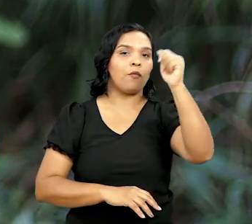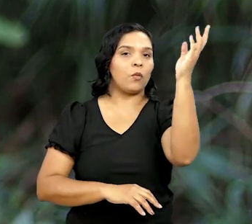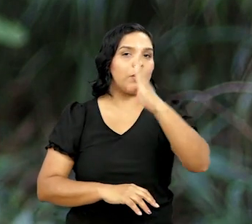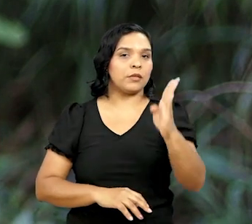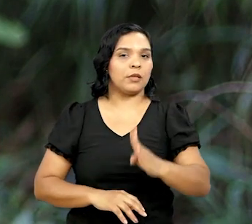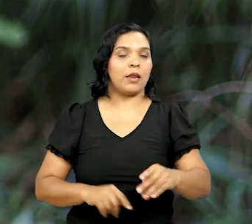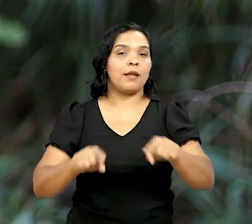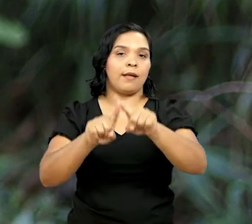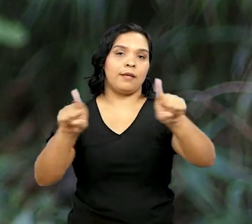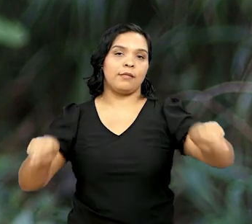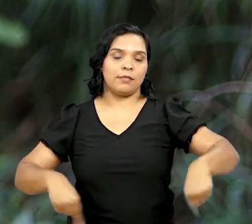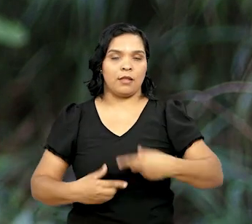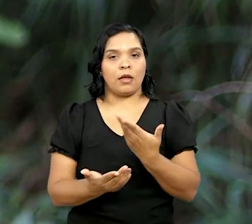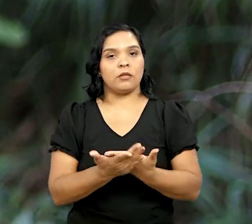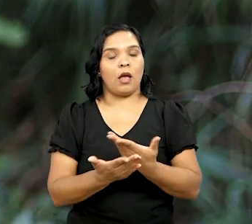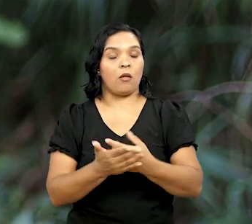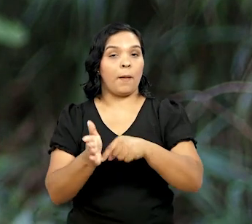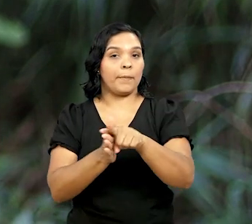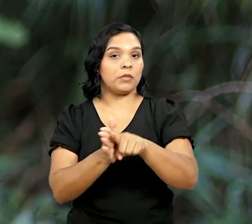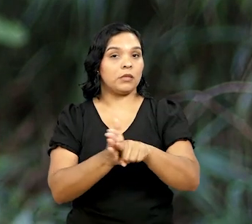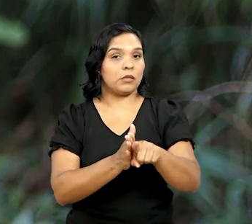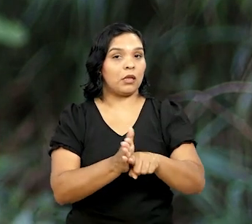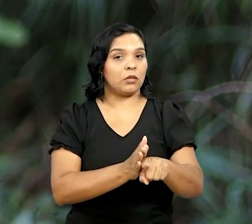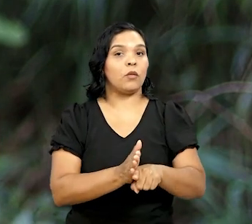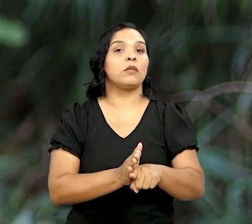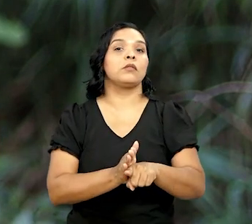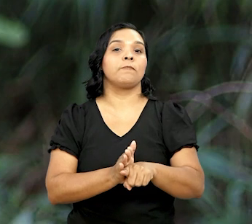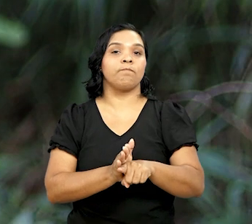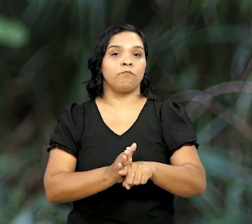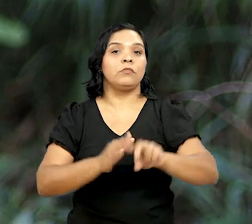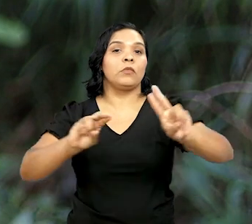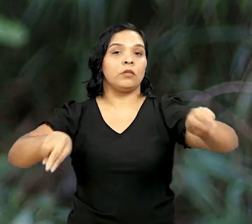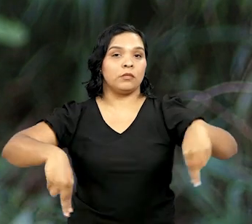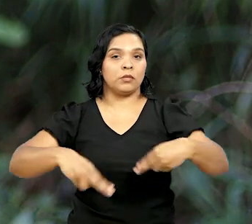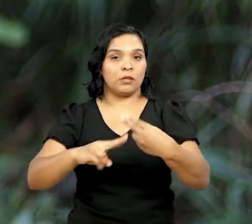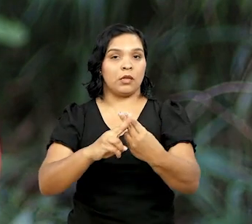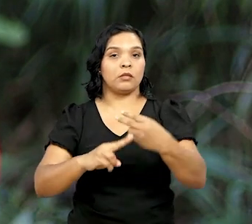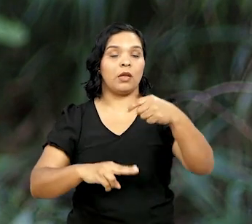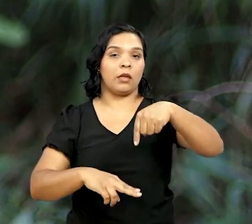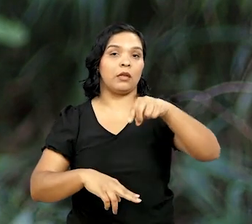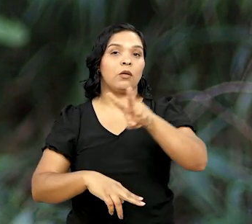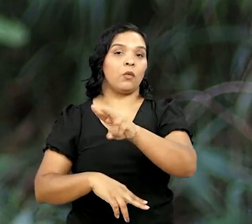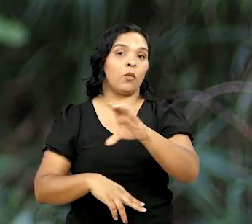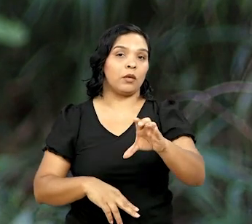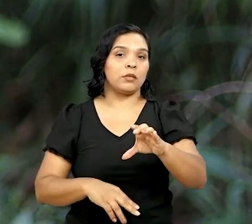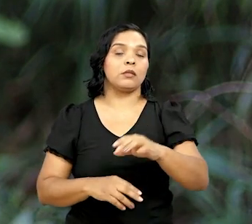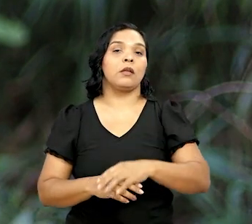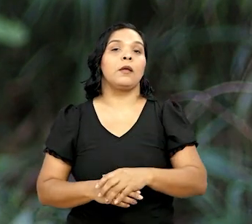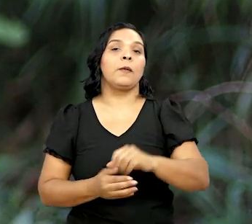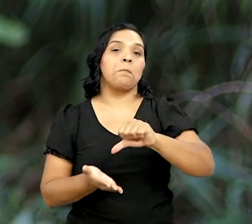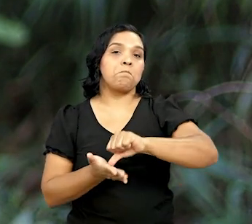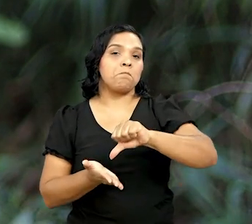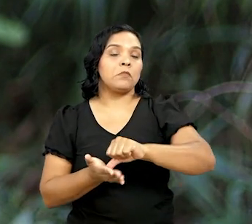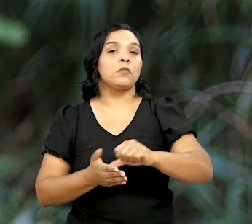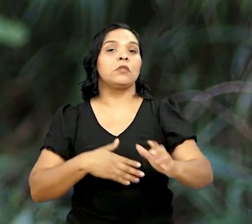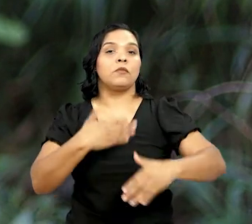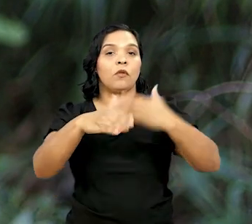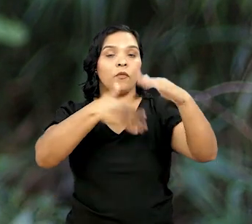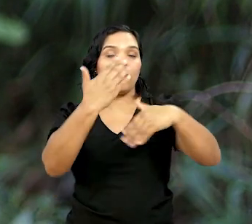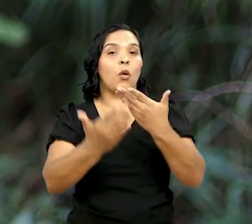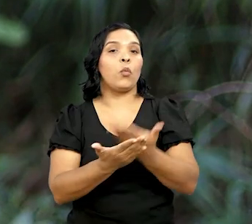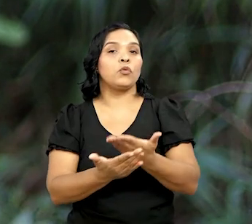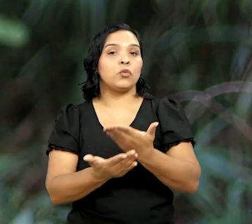cultura afro-brasileira e africana nas salas de aula. Pesquisadores da Universidade Estadual do Sudoeste da Bahia, no campus de Vitória da